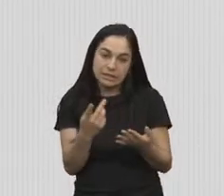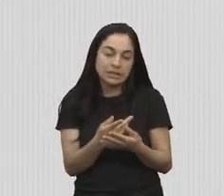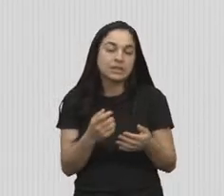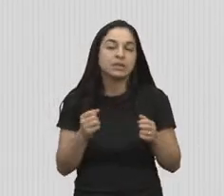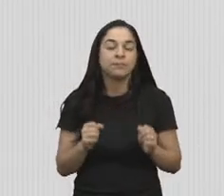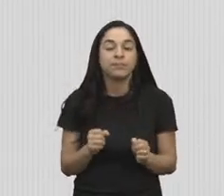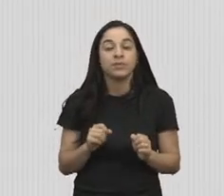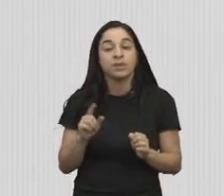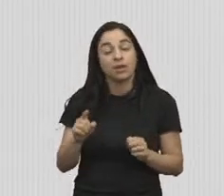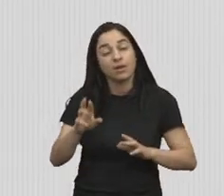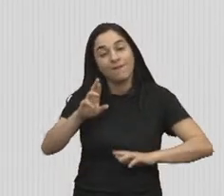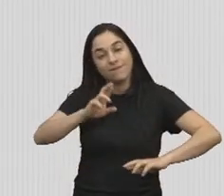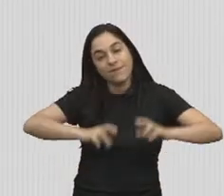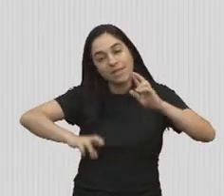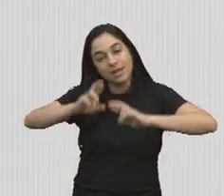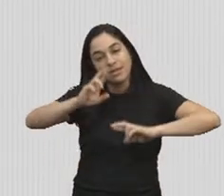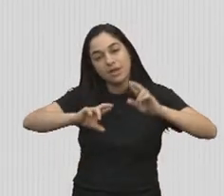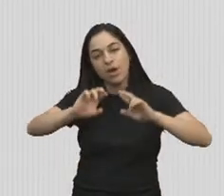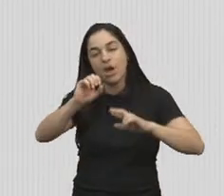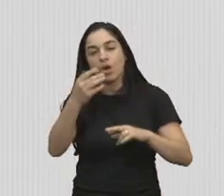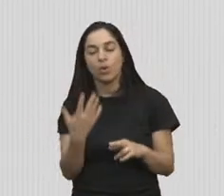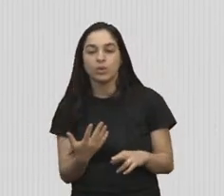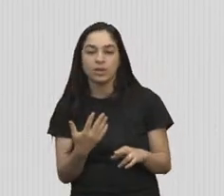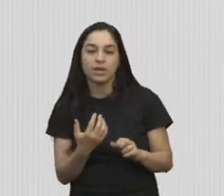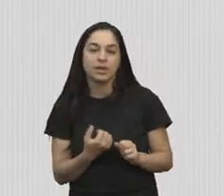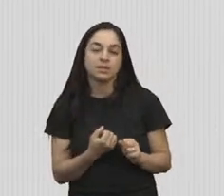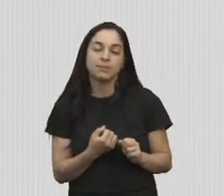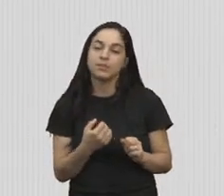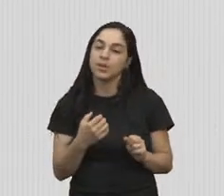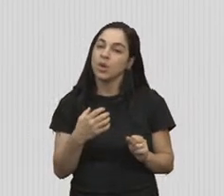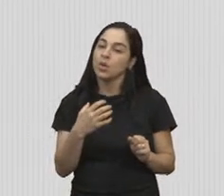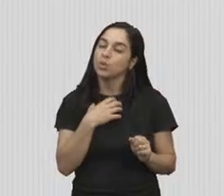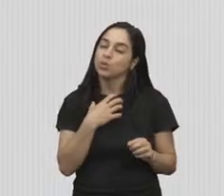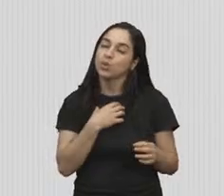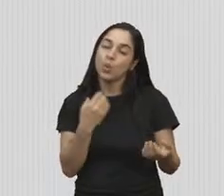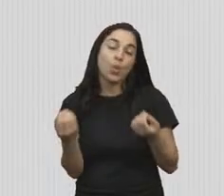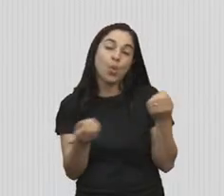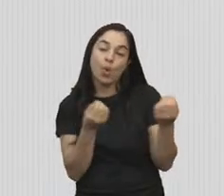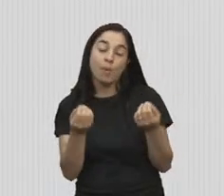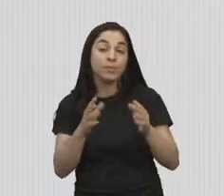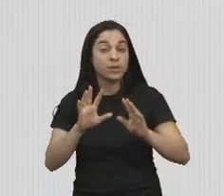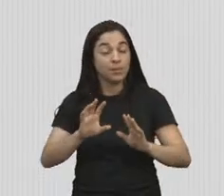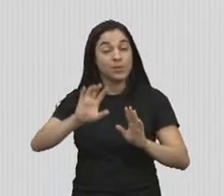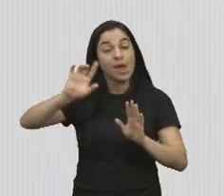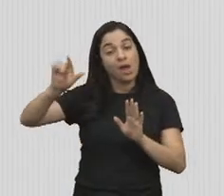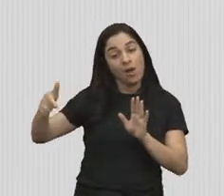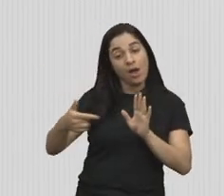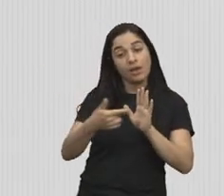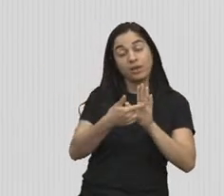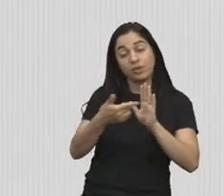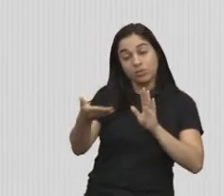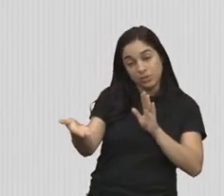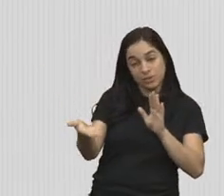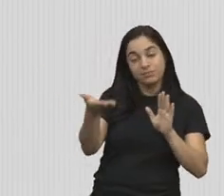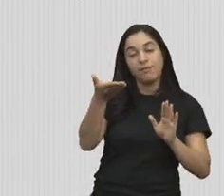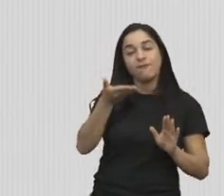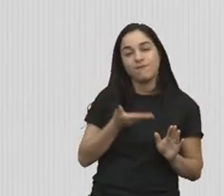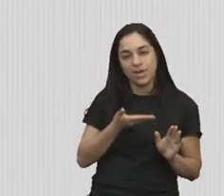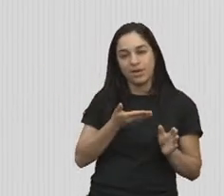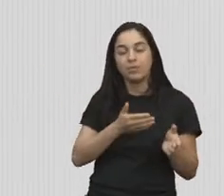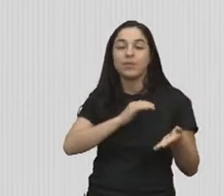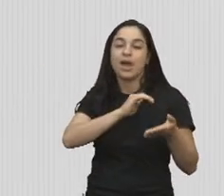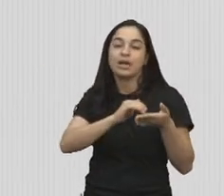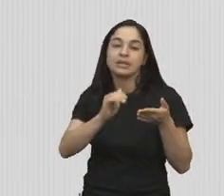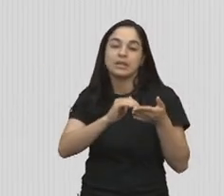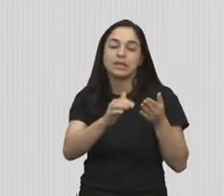Essa fiscalização ela acontece das seguintes etapas, né? Então, a gente recebe a denúncia na Secretaria de Meio Ambiente e